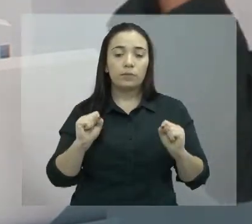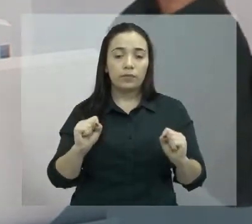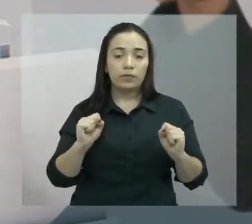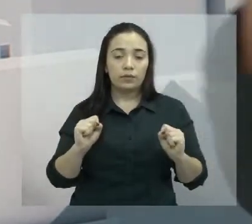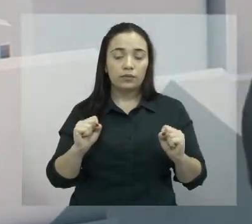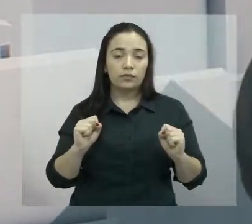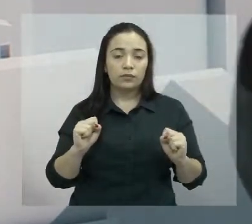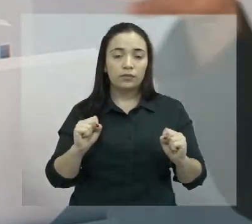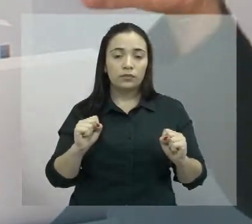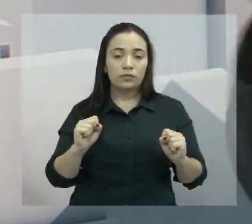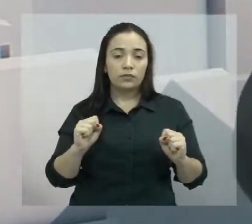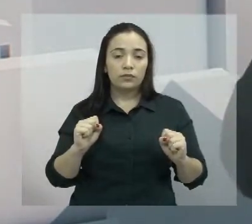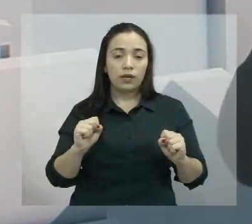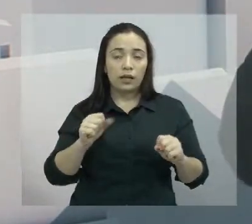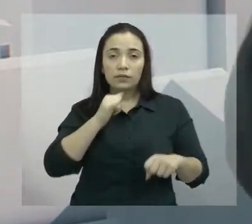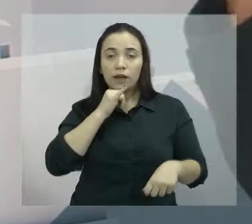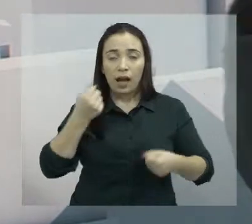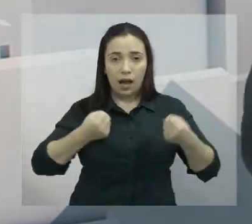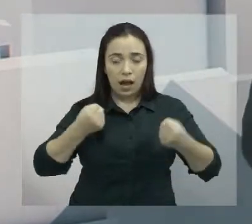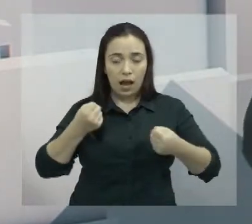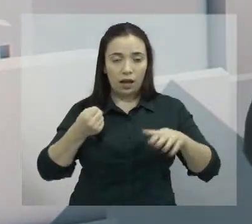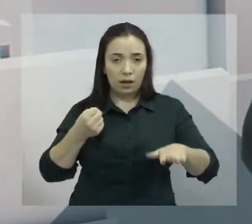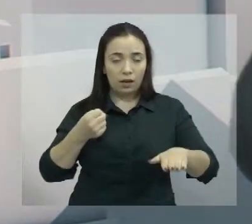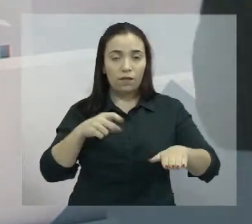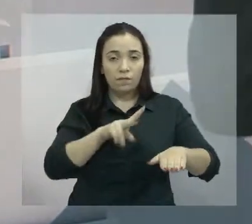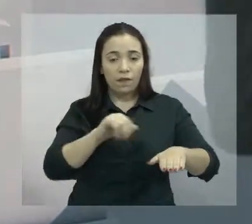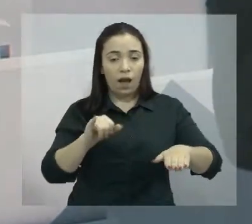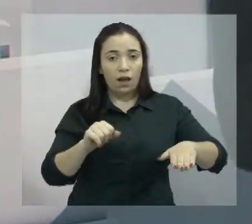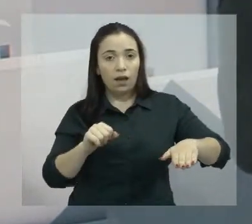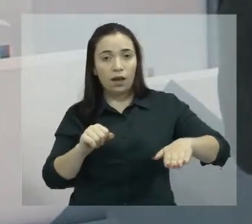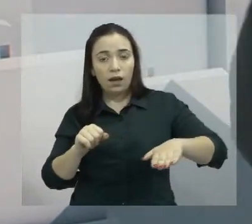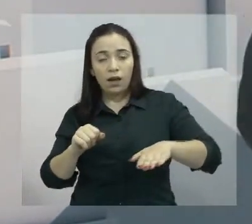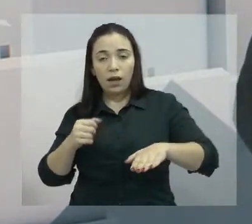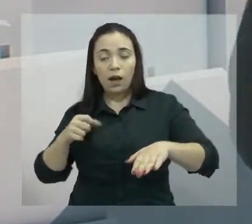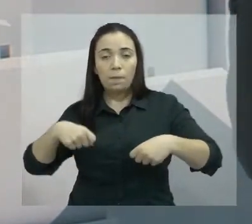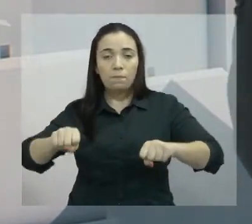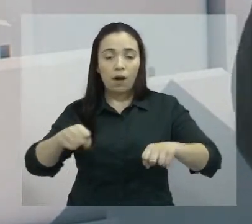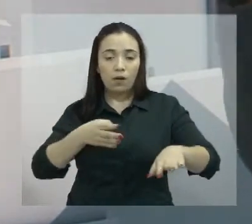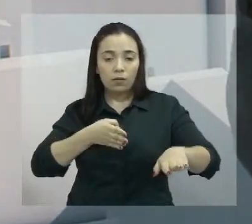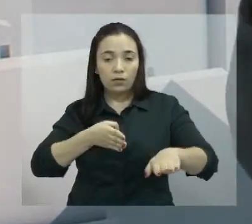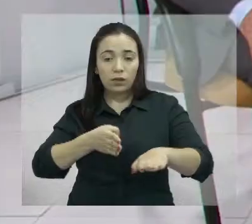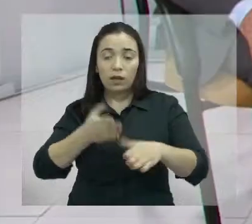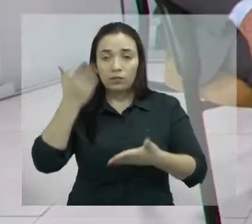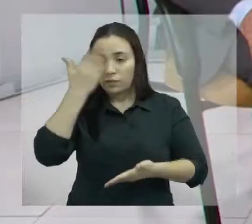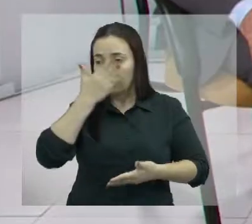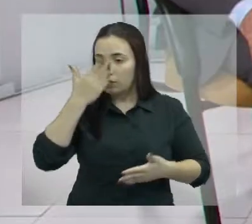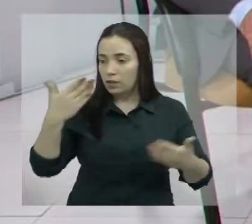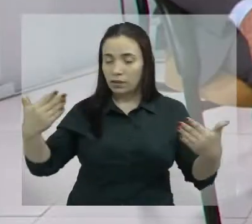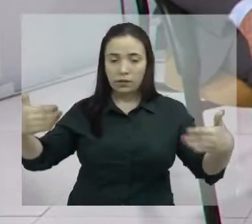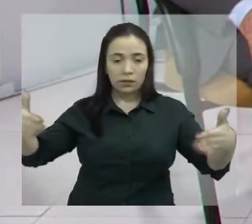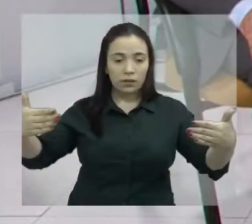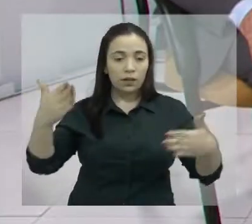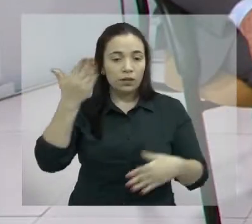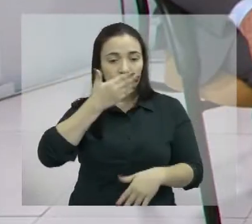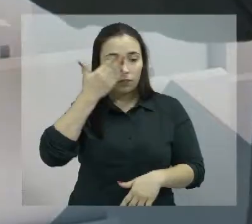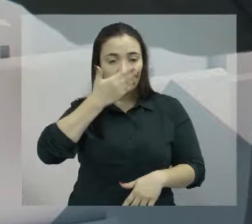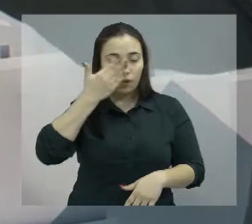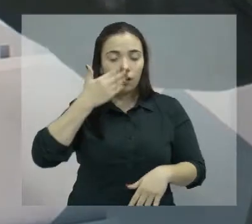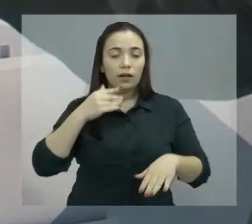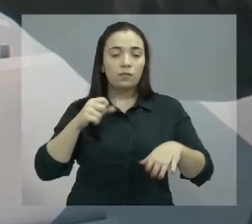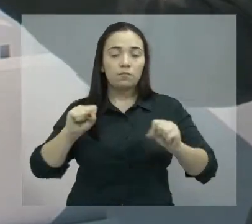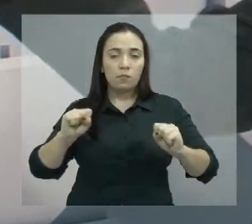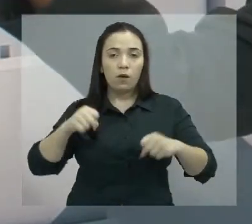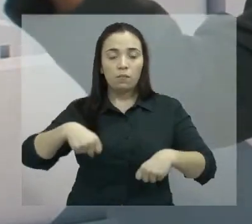um motociclista aparece, né, você não percebe pelo retrovisor, porque não dá para ver, a pessoa vem de outra faixa com